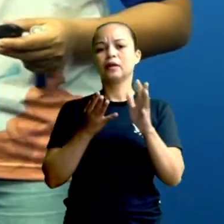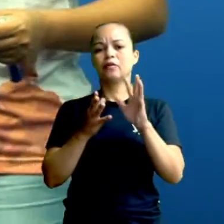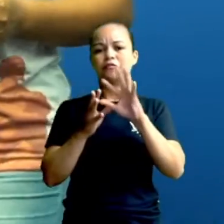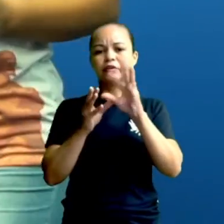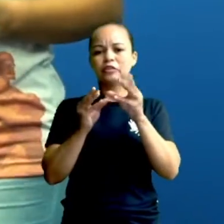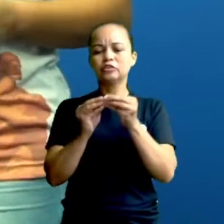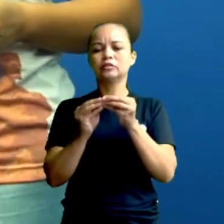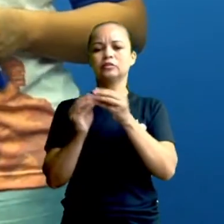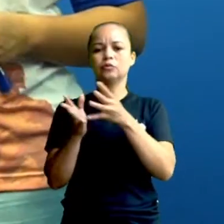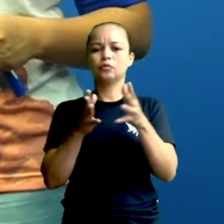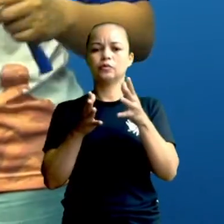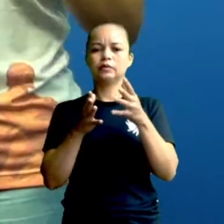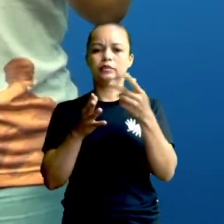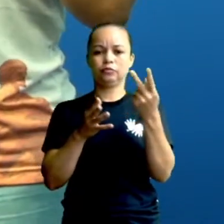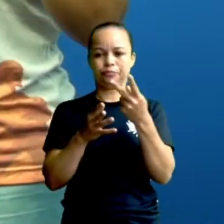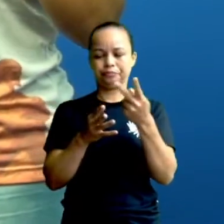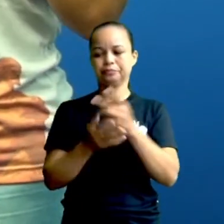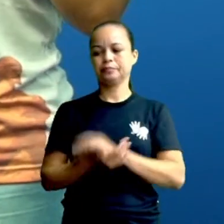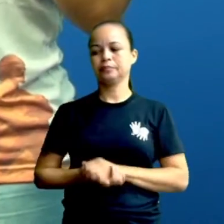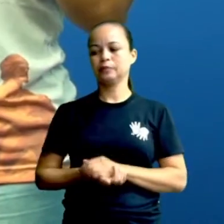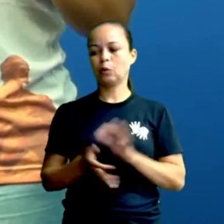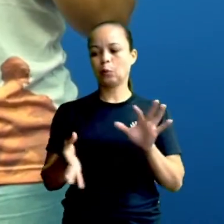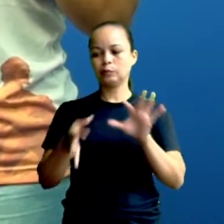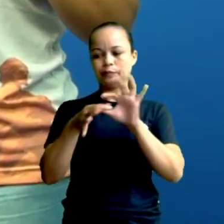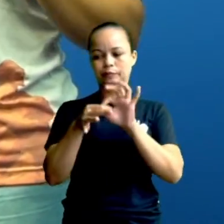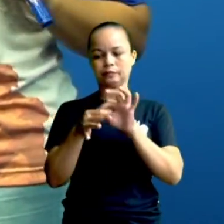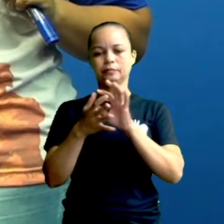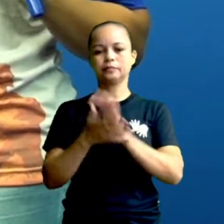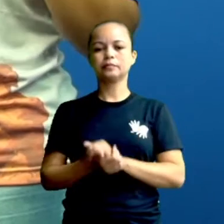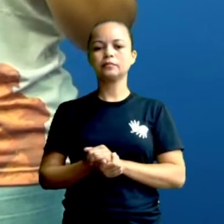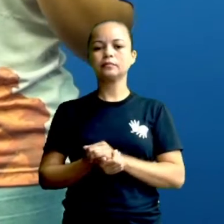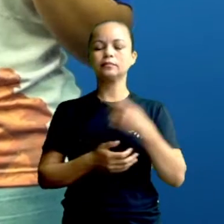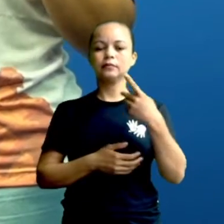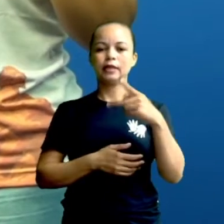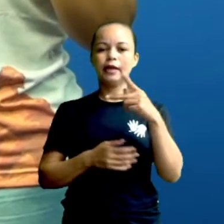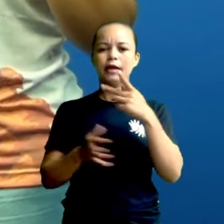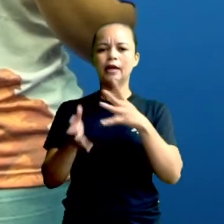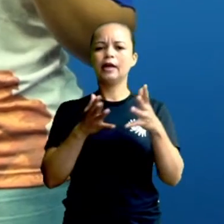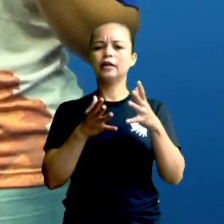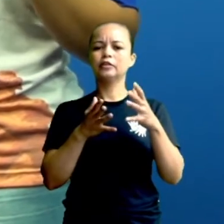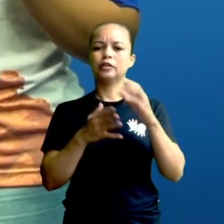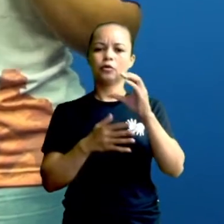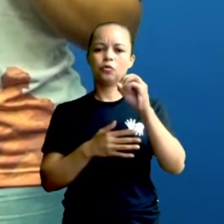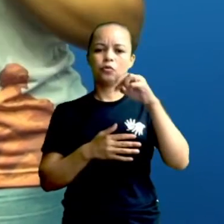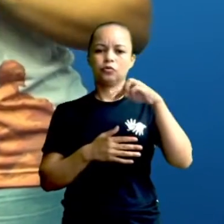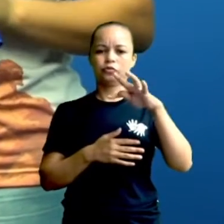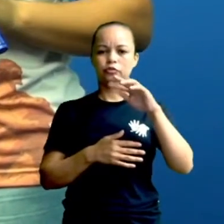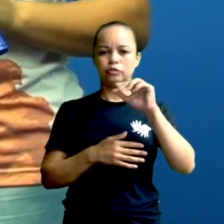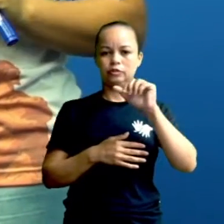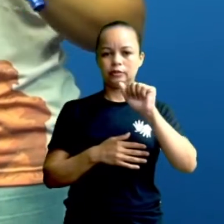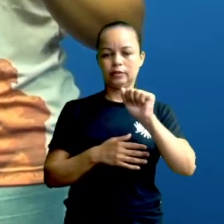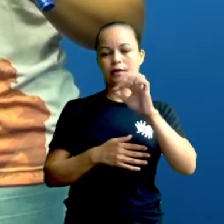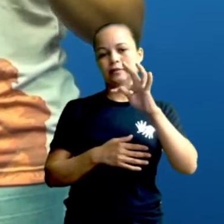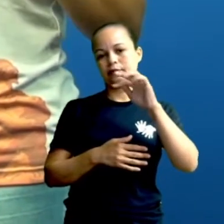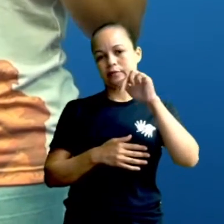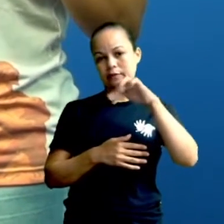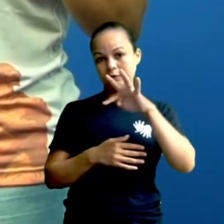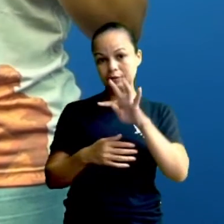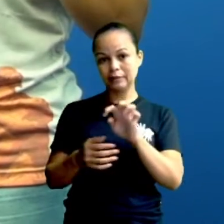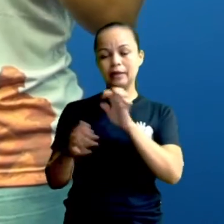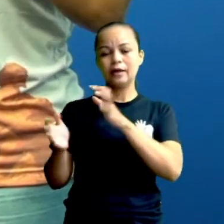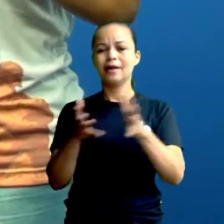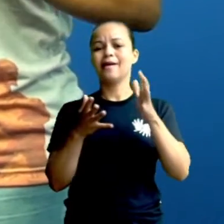Fechando, unindo esses 2 tracinhos. Então, essa constante é chamada de π. E esse π é um